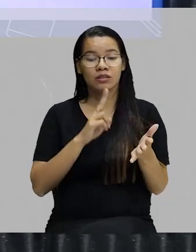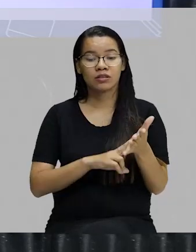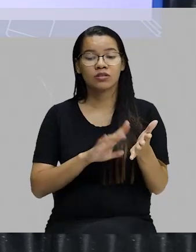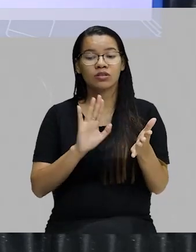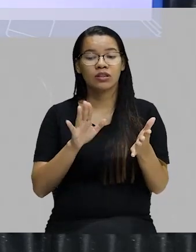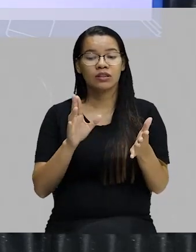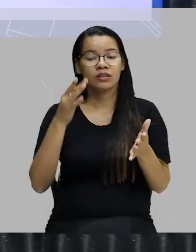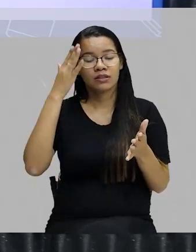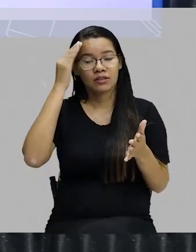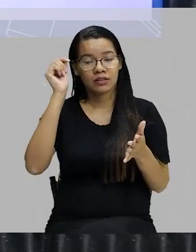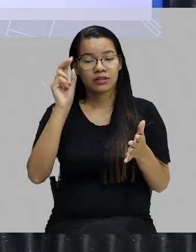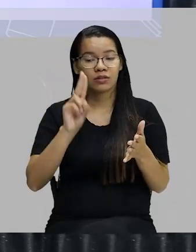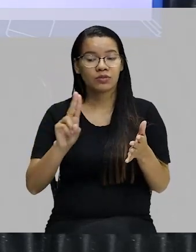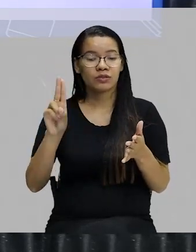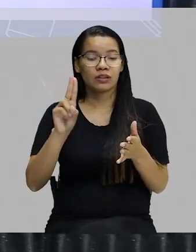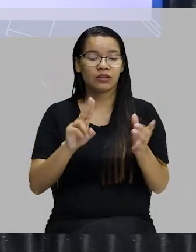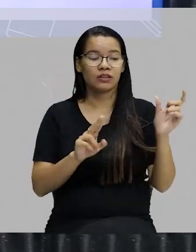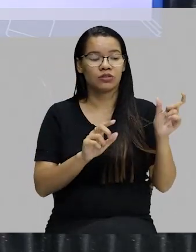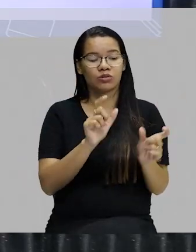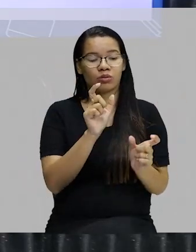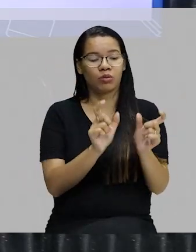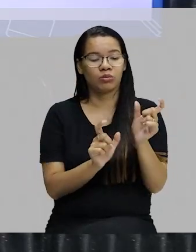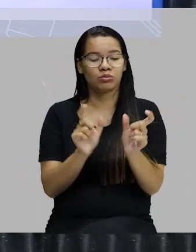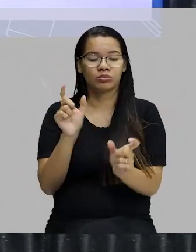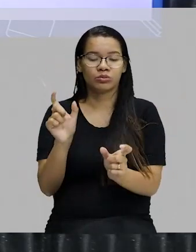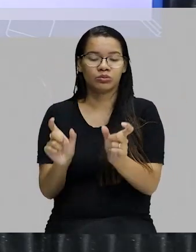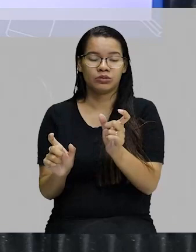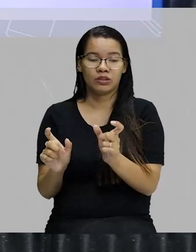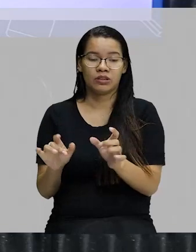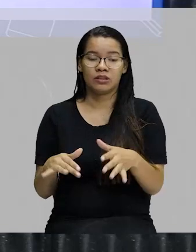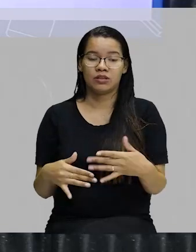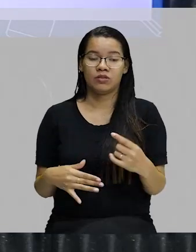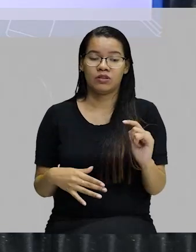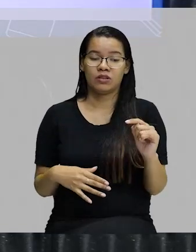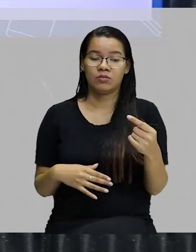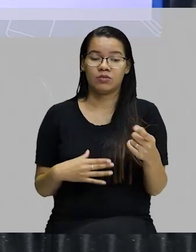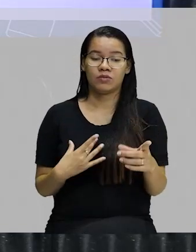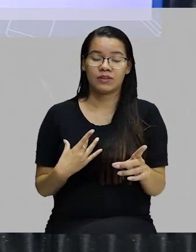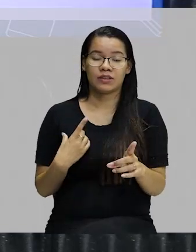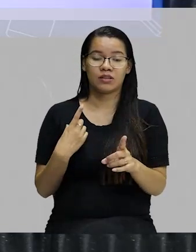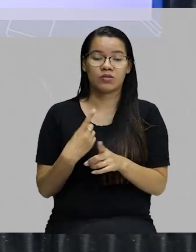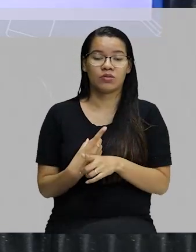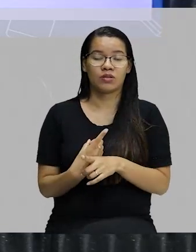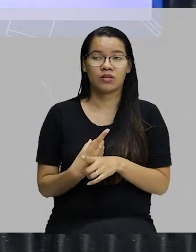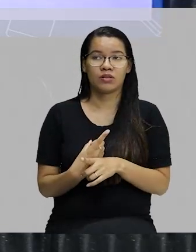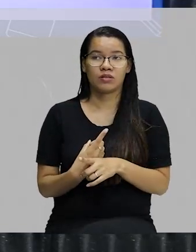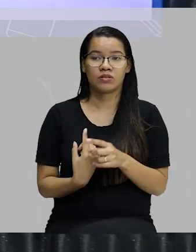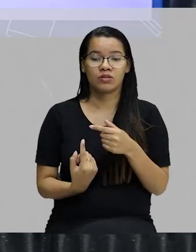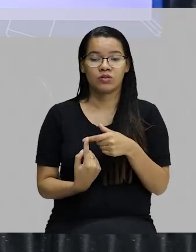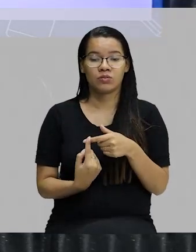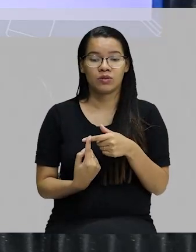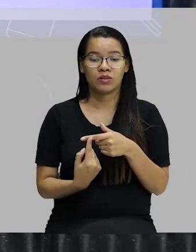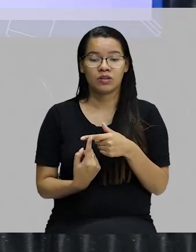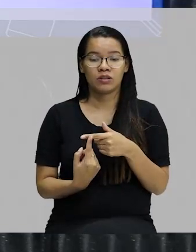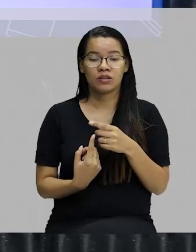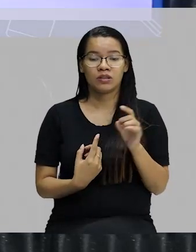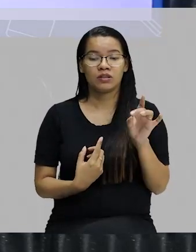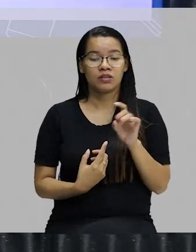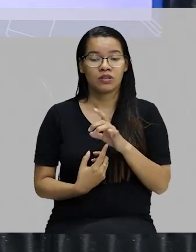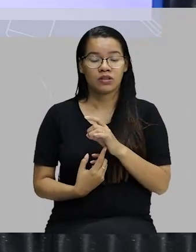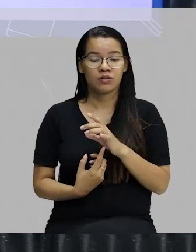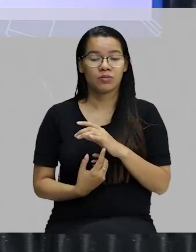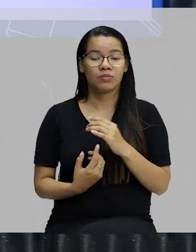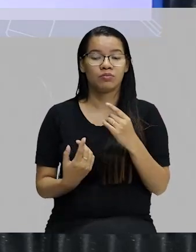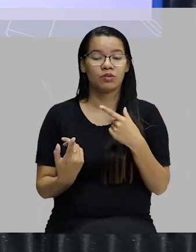montinhos, das colunas, não é isso? Então, depois disso, né, vai ser encontrado, somando as cartas de cada uma